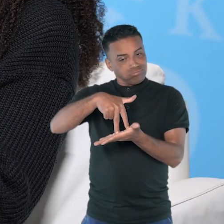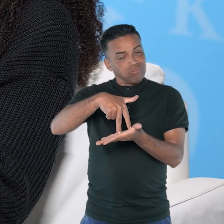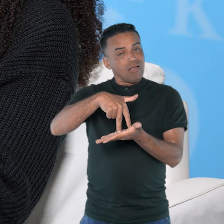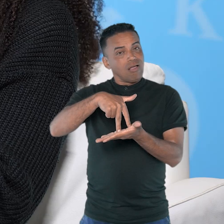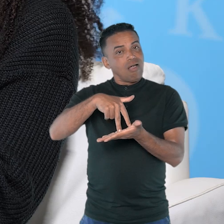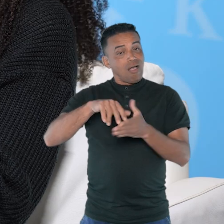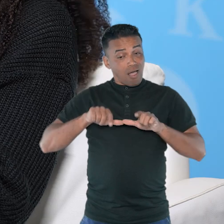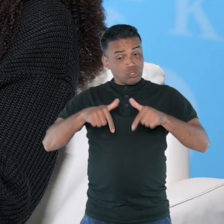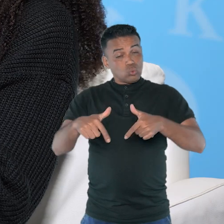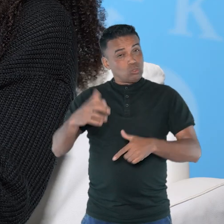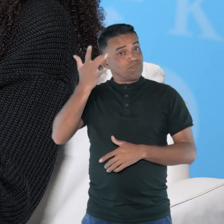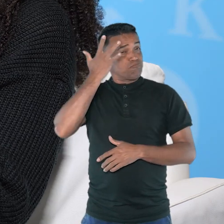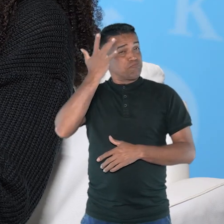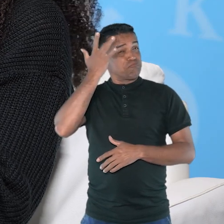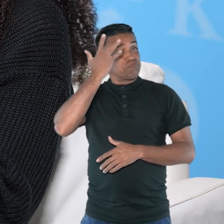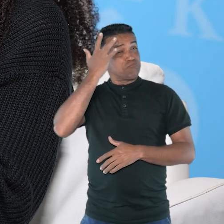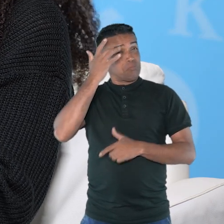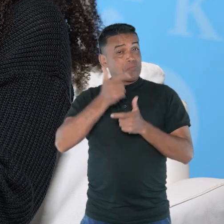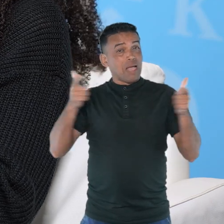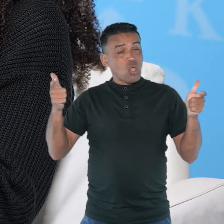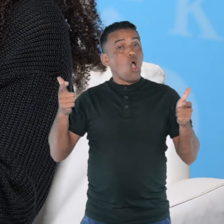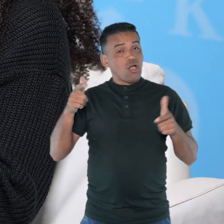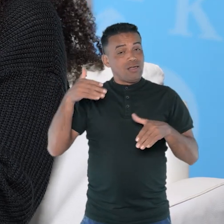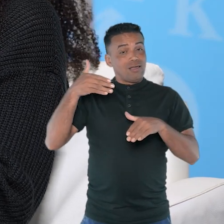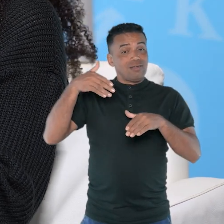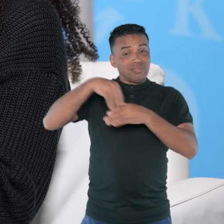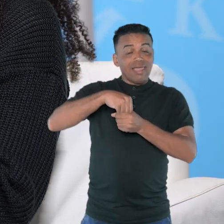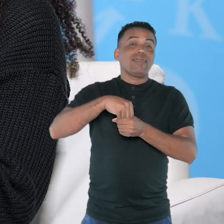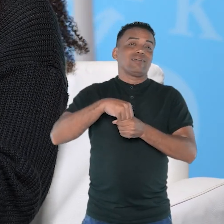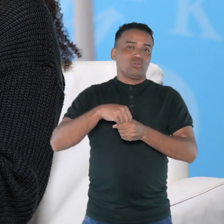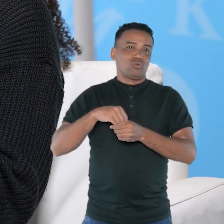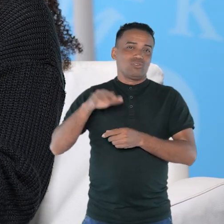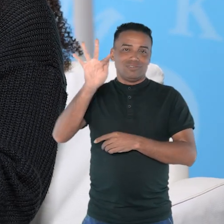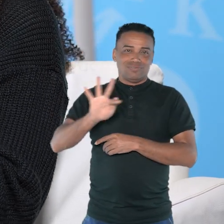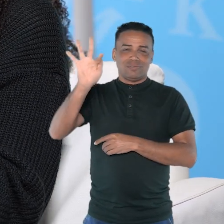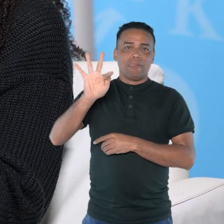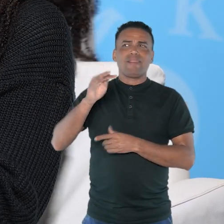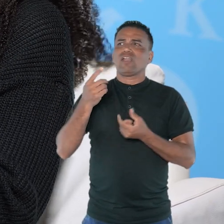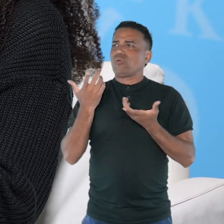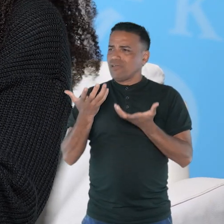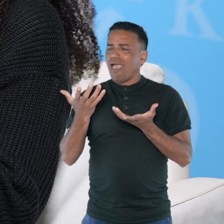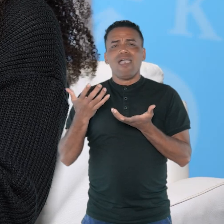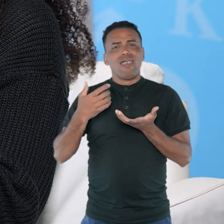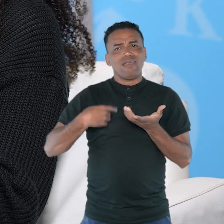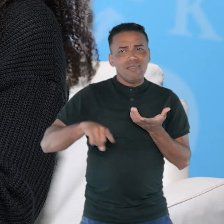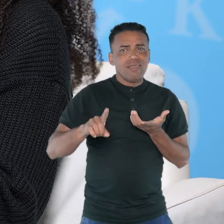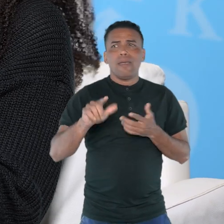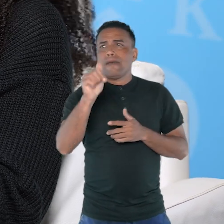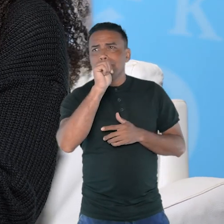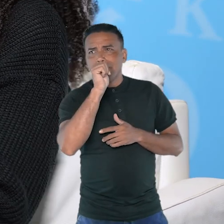eu deveria ter para a minha idade na universidade, né? Porque a gente quer fazer outras coisas, quer sair com seus amigos para beber,